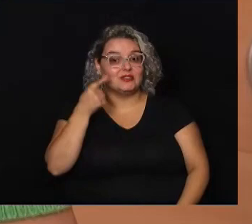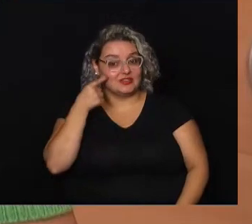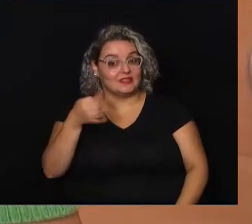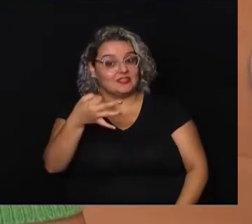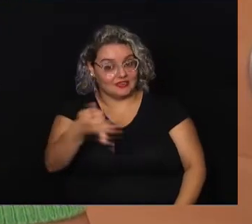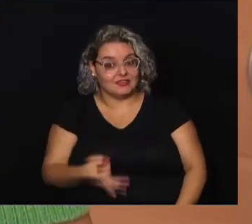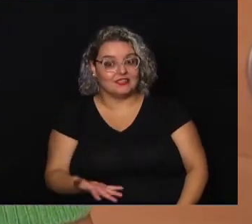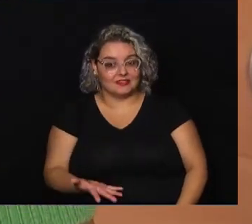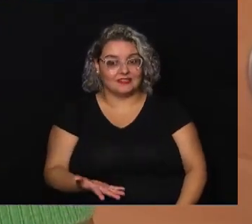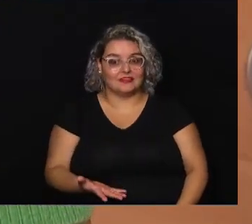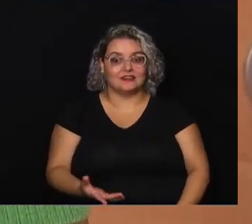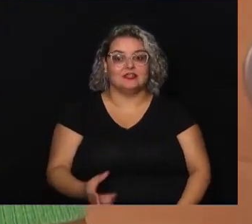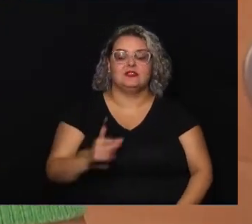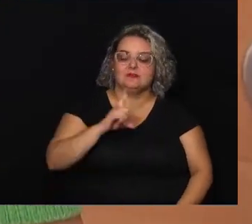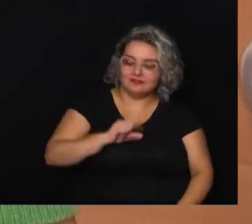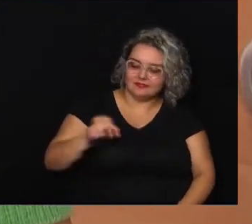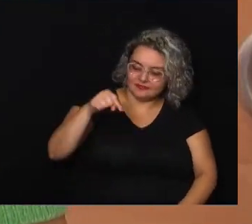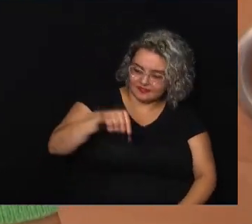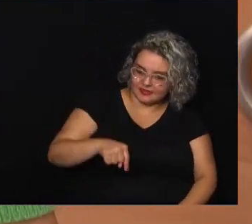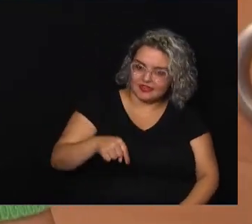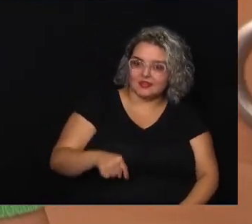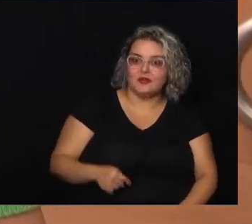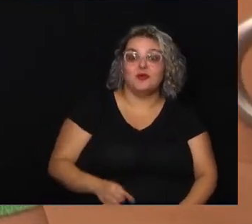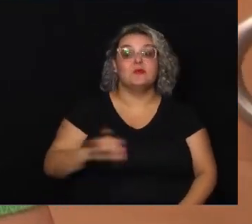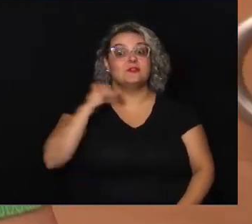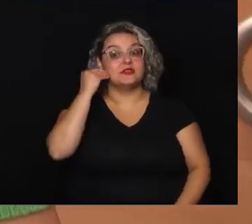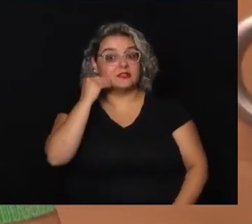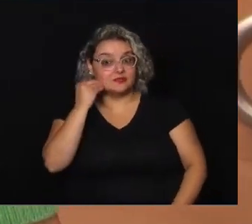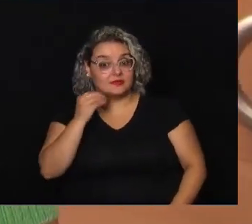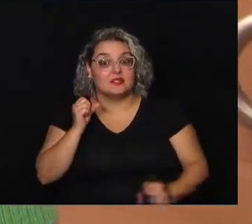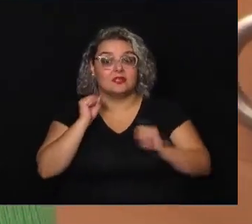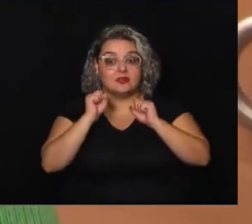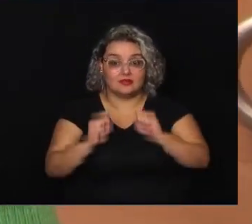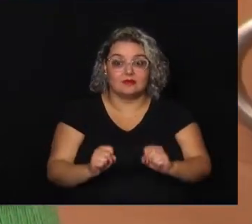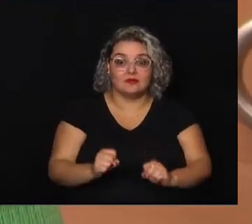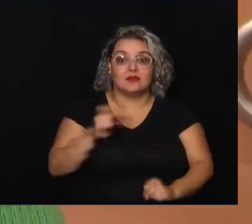justamente sair daqui com uma bagagem para que a gente possa